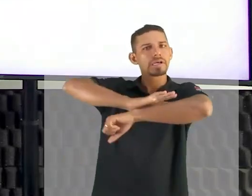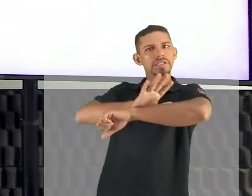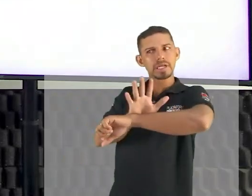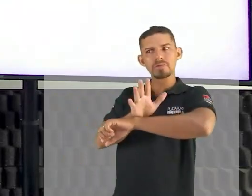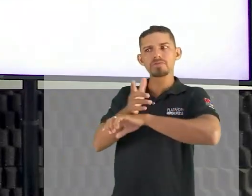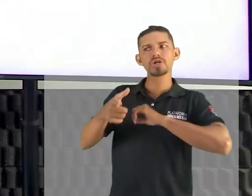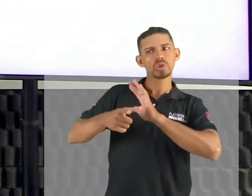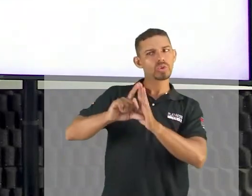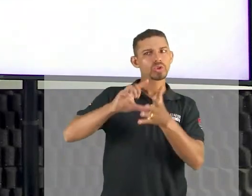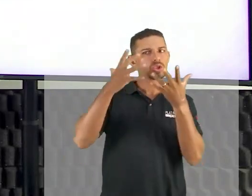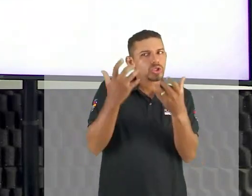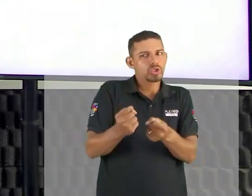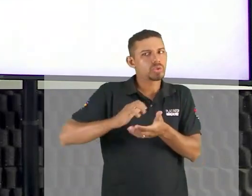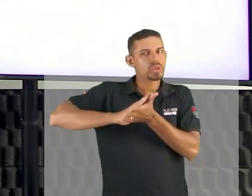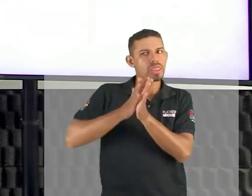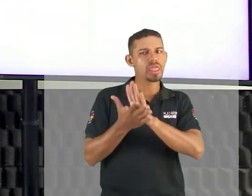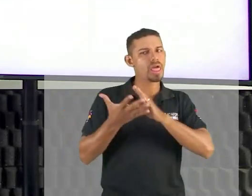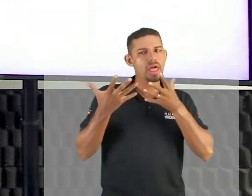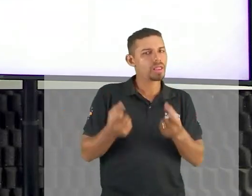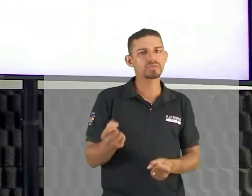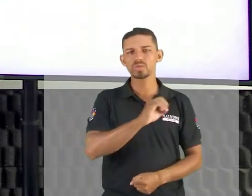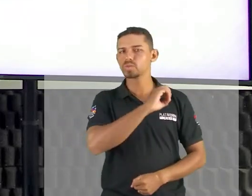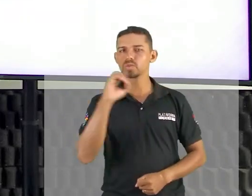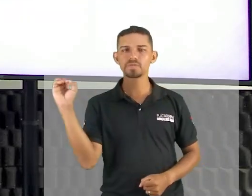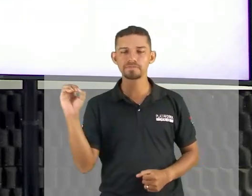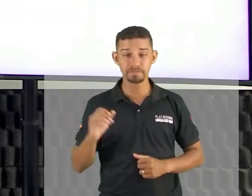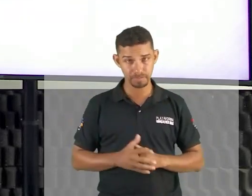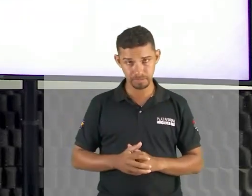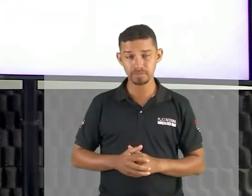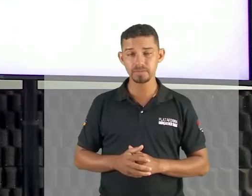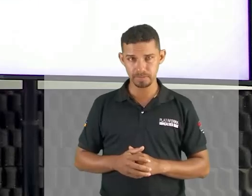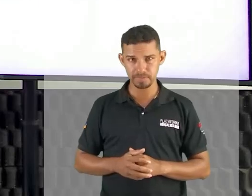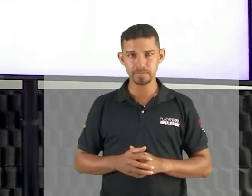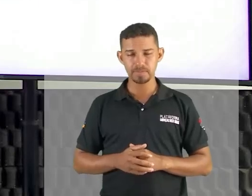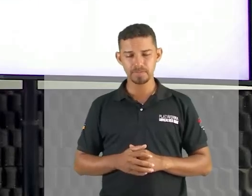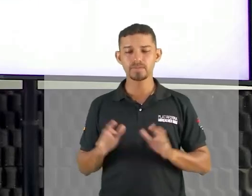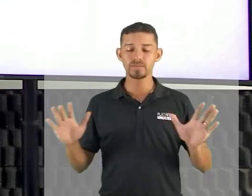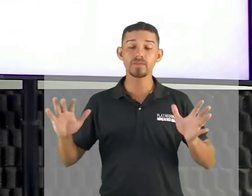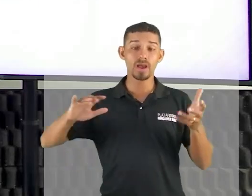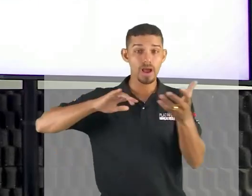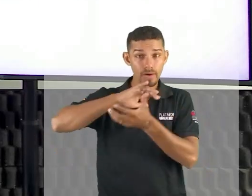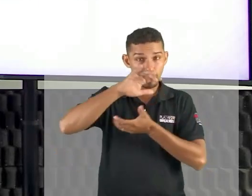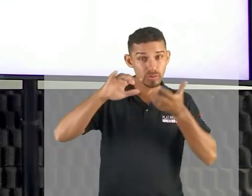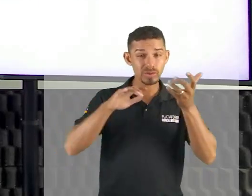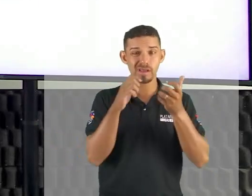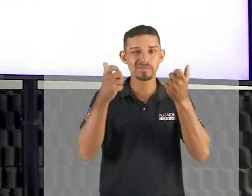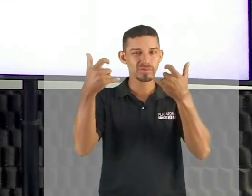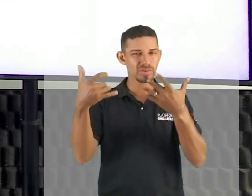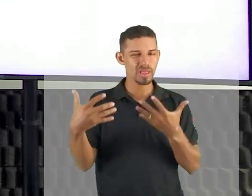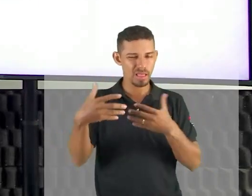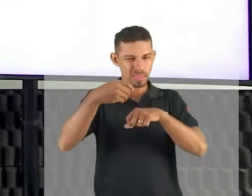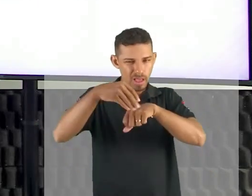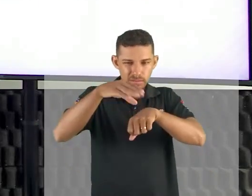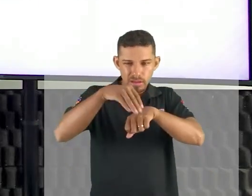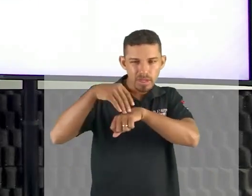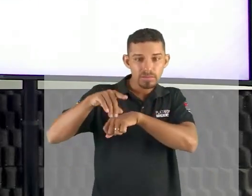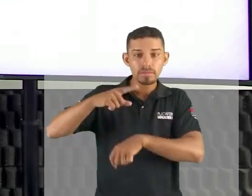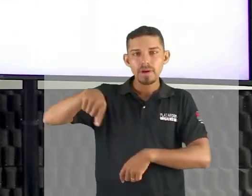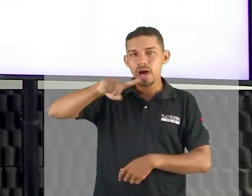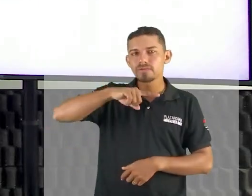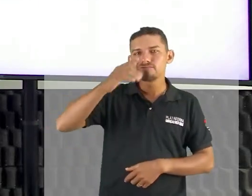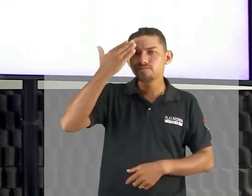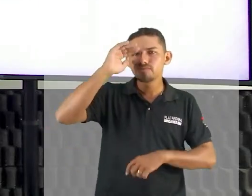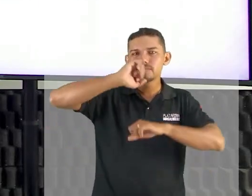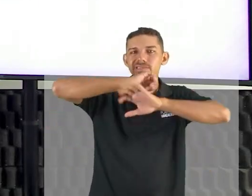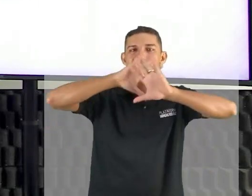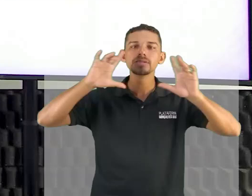antidiscriminatória. Então, observe que é uma alternativa, mesmo que eu falei aqui um pouco sobre a Revolução de uma forma bem a passant, mas você